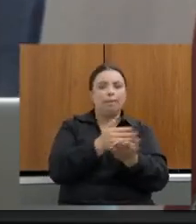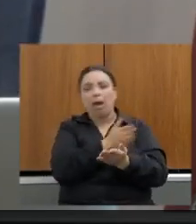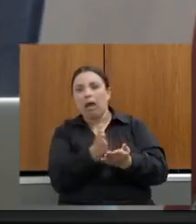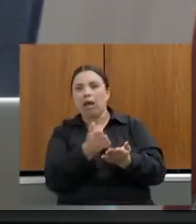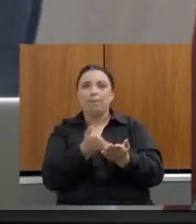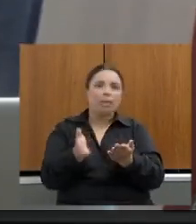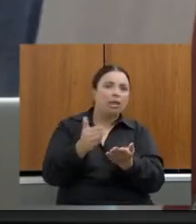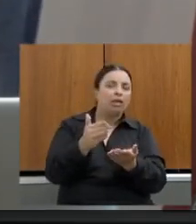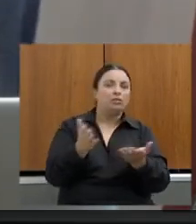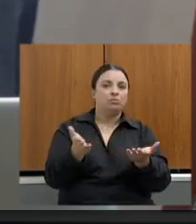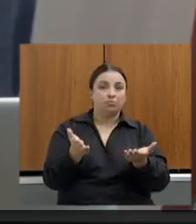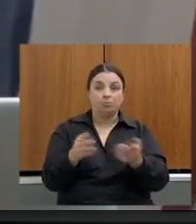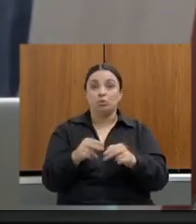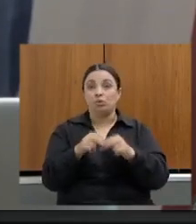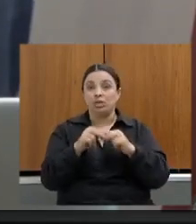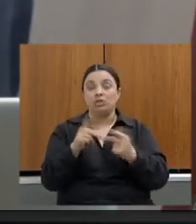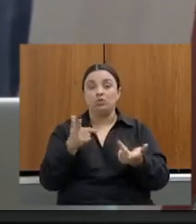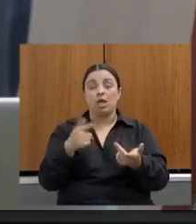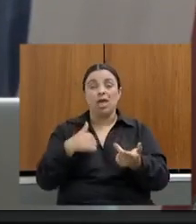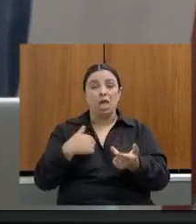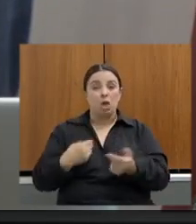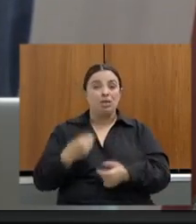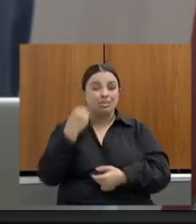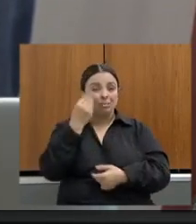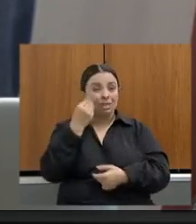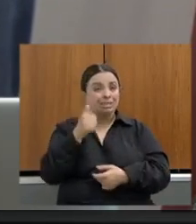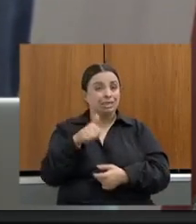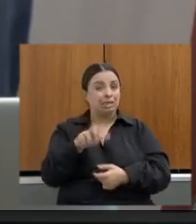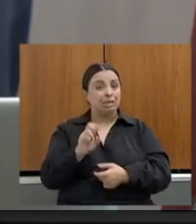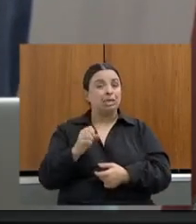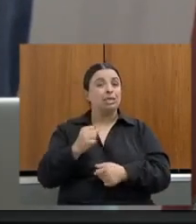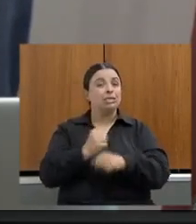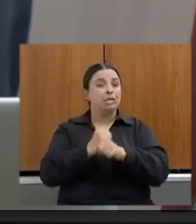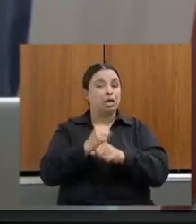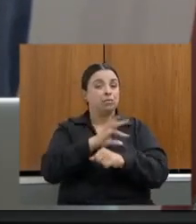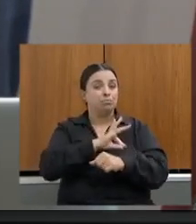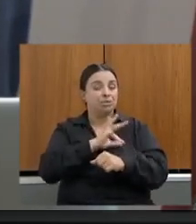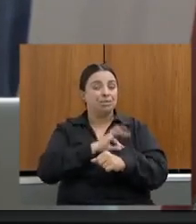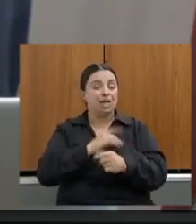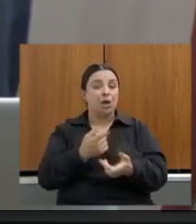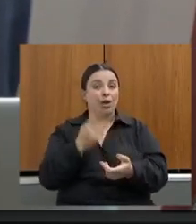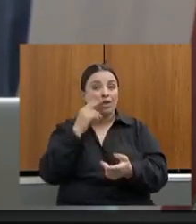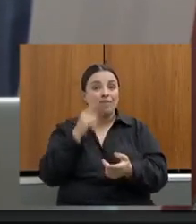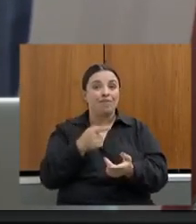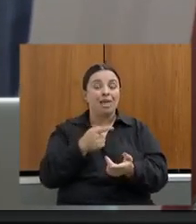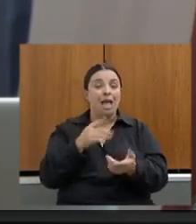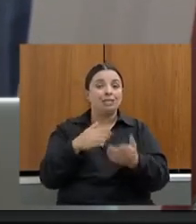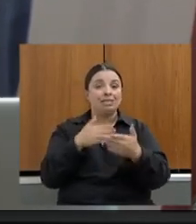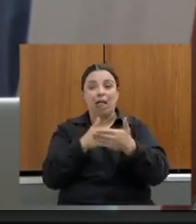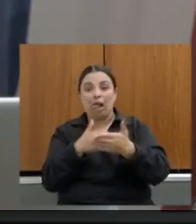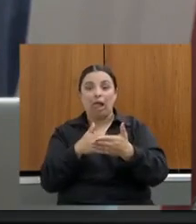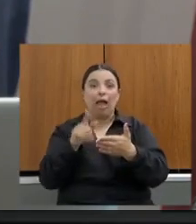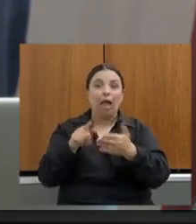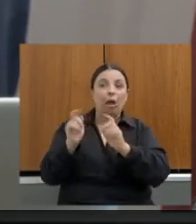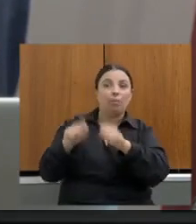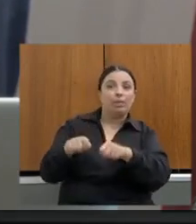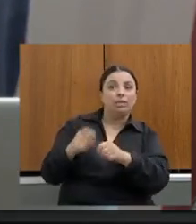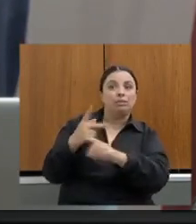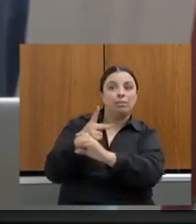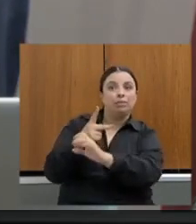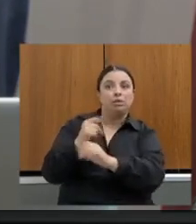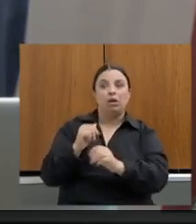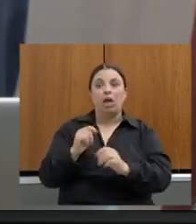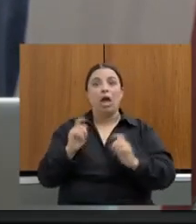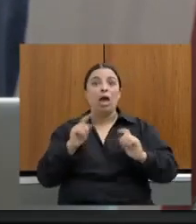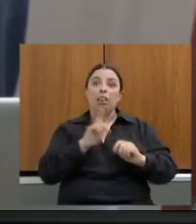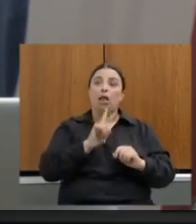15 anos o policial alvarense esbarrando competência hora da possível da PM E aí quando você entra com a polícia